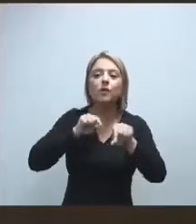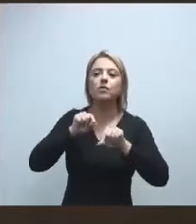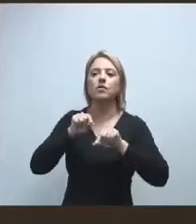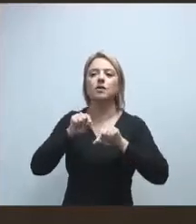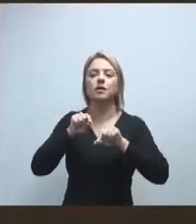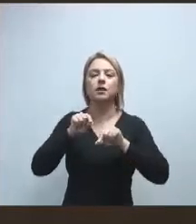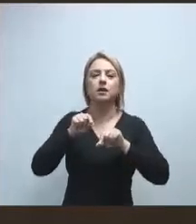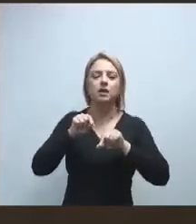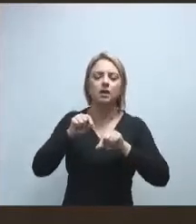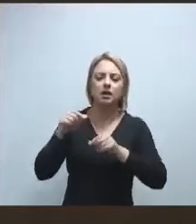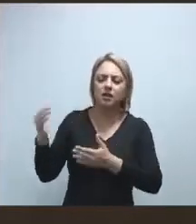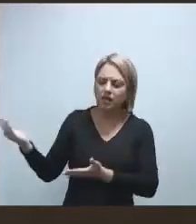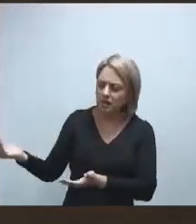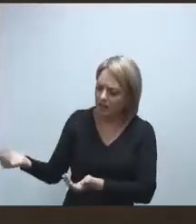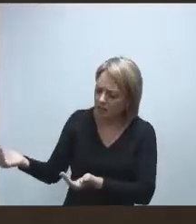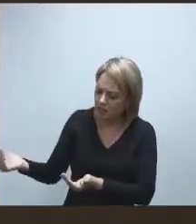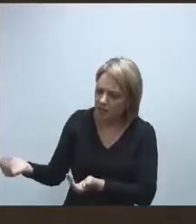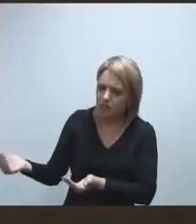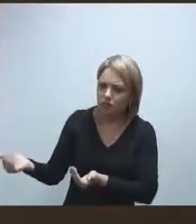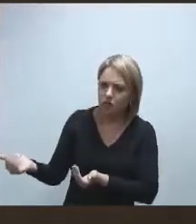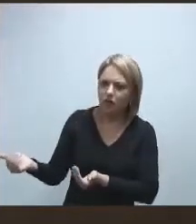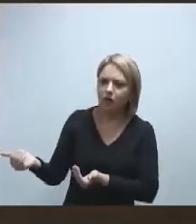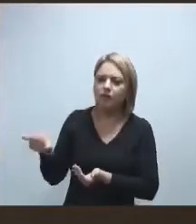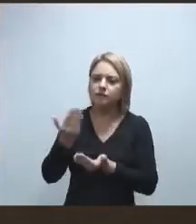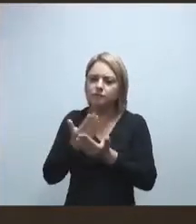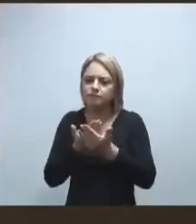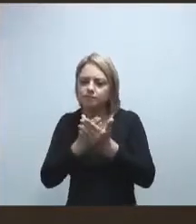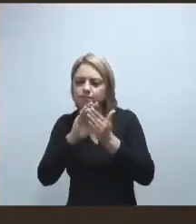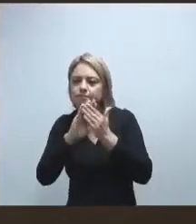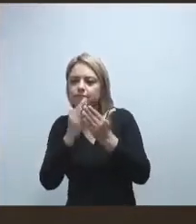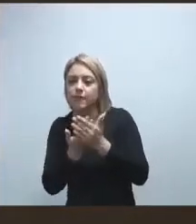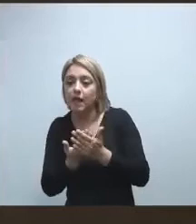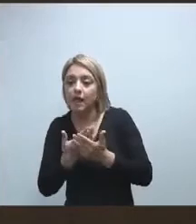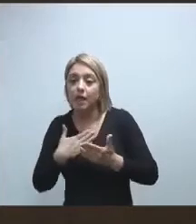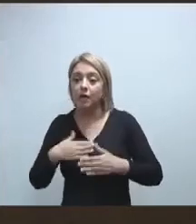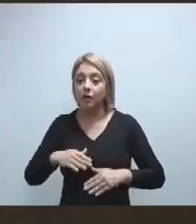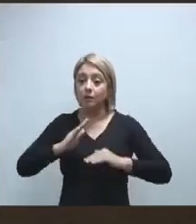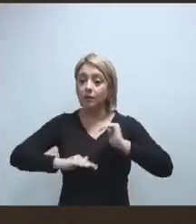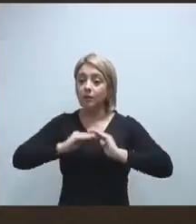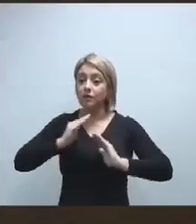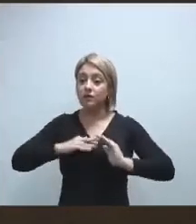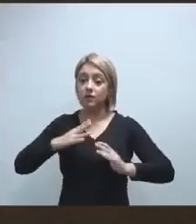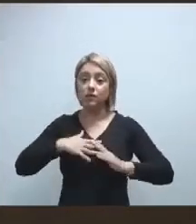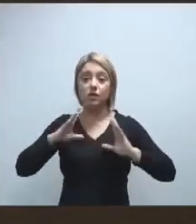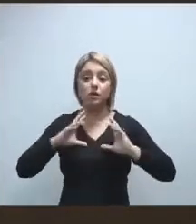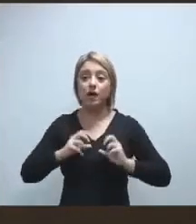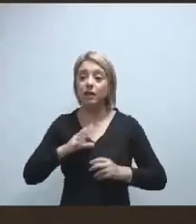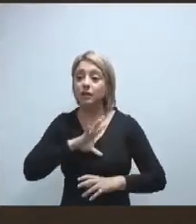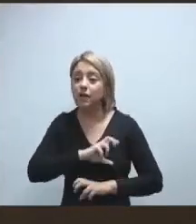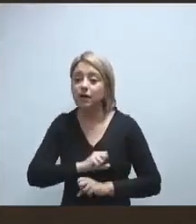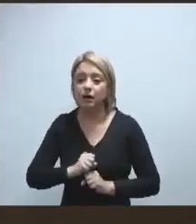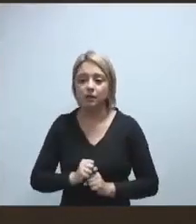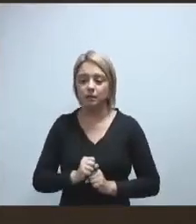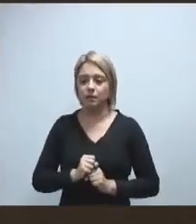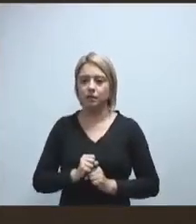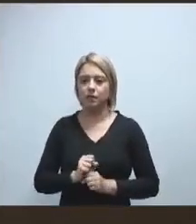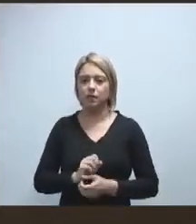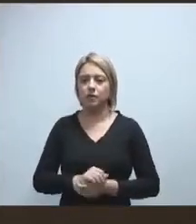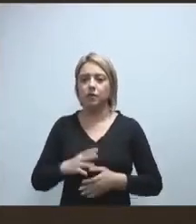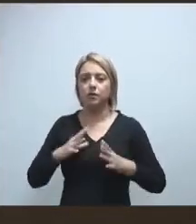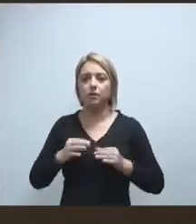desde os bancos áries a carreira onde eu me sinto em casa e onde eu me sinto à vontade